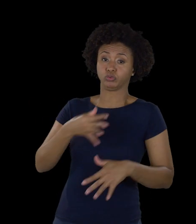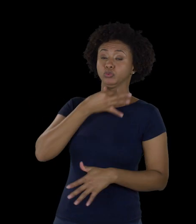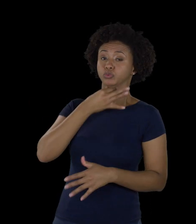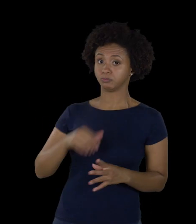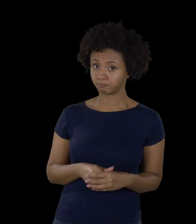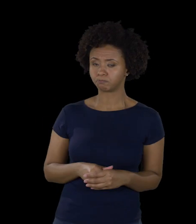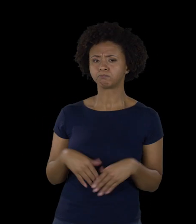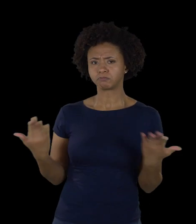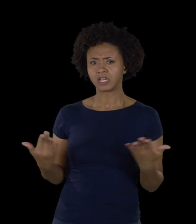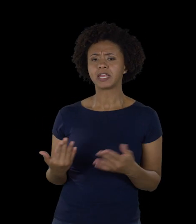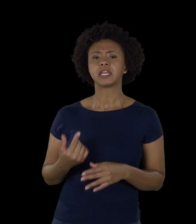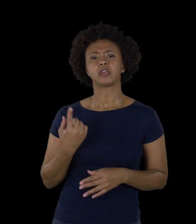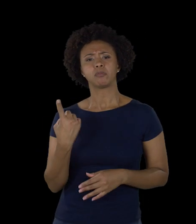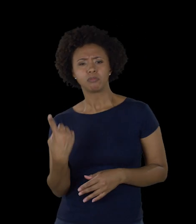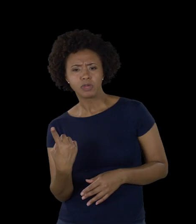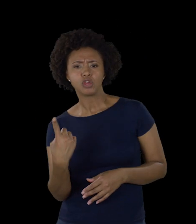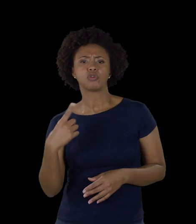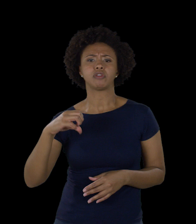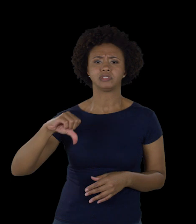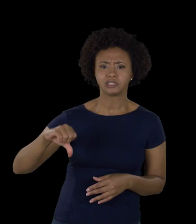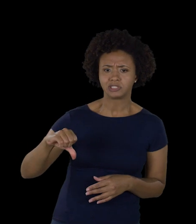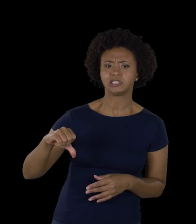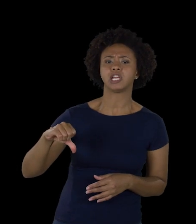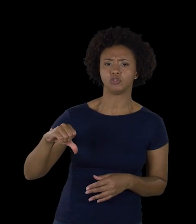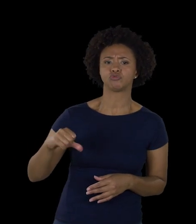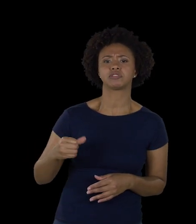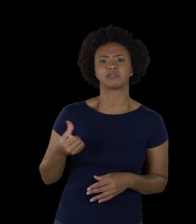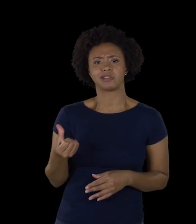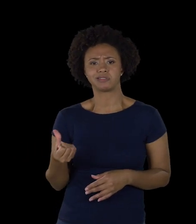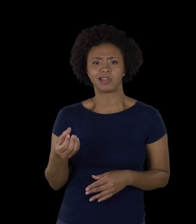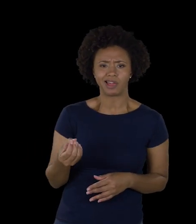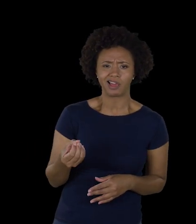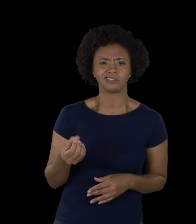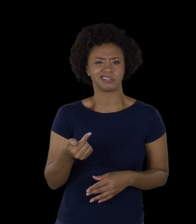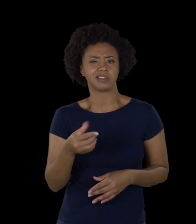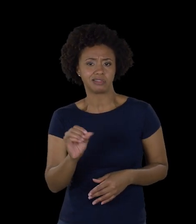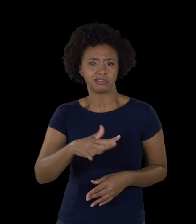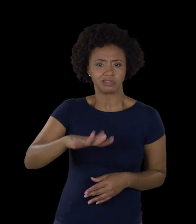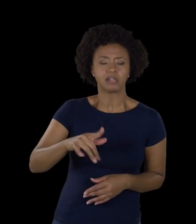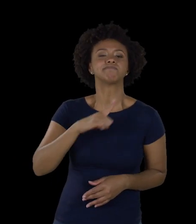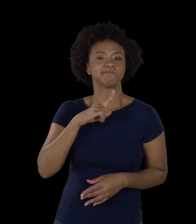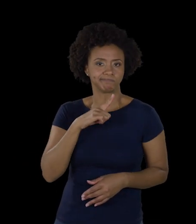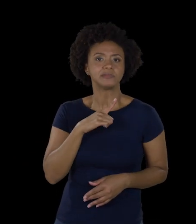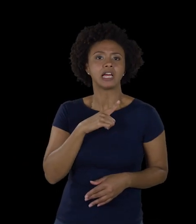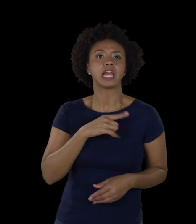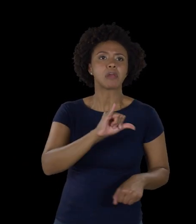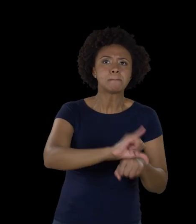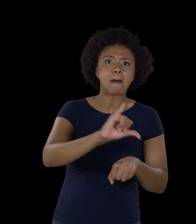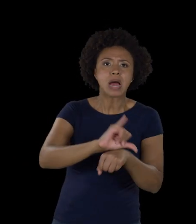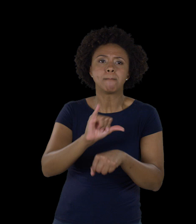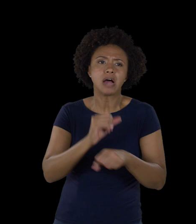e 1960, são feitos importantes investimentos com capital nacional em grandes obras.